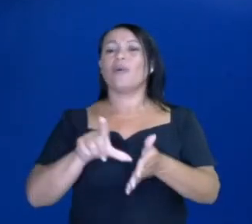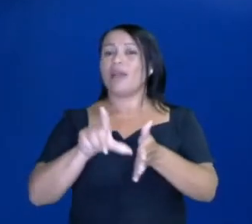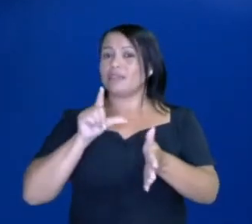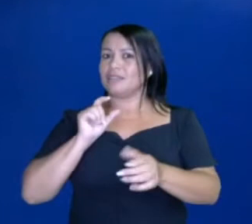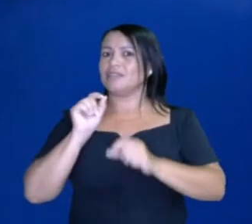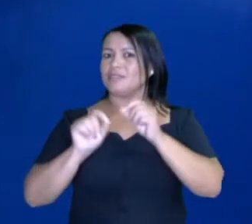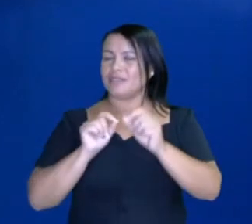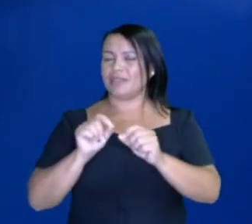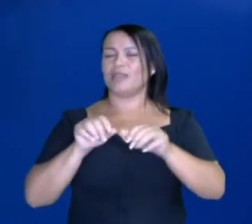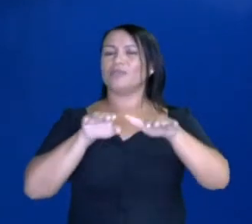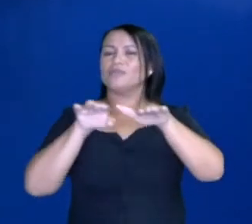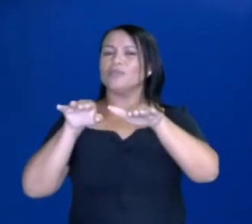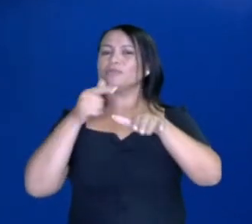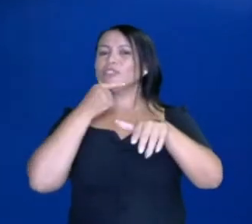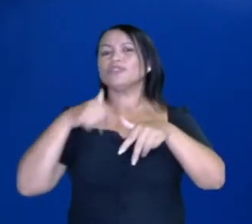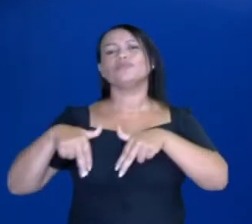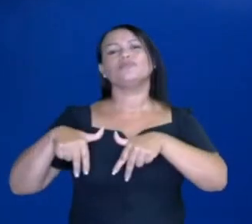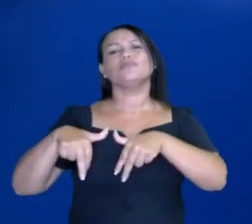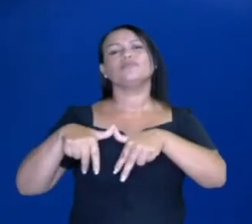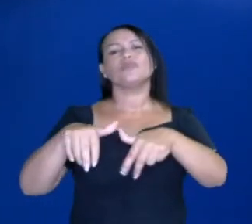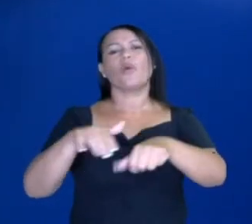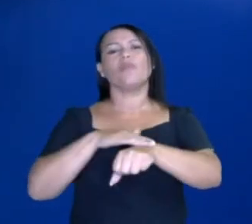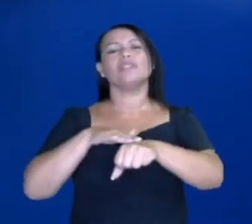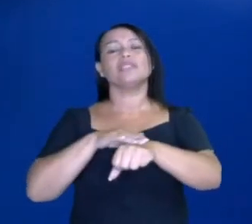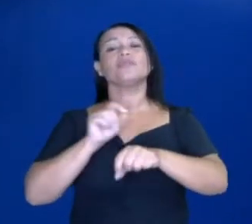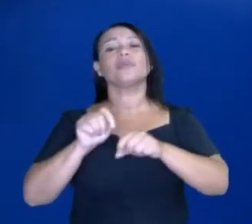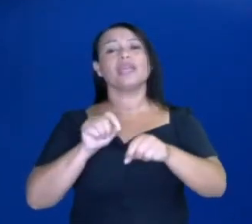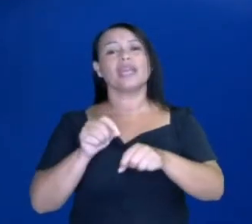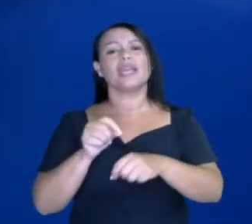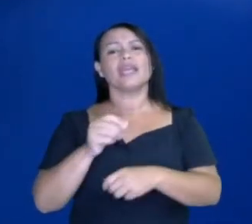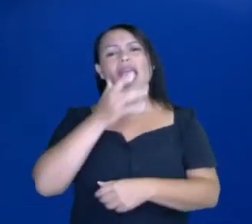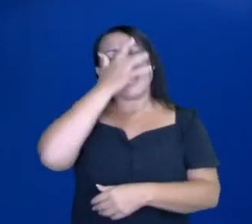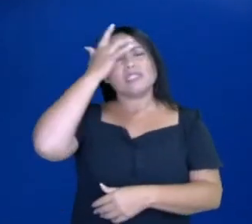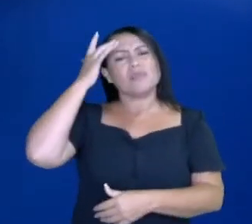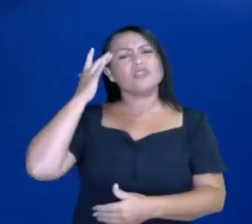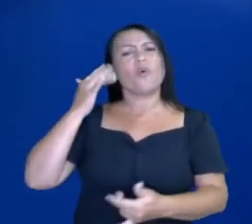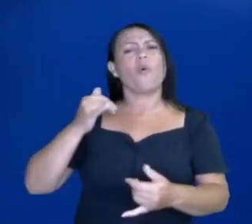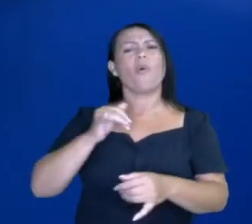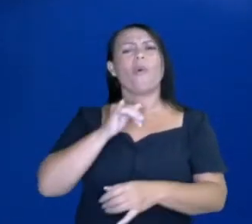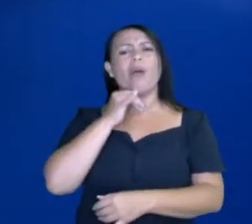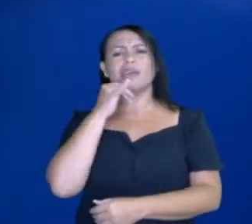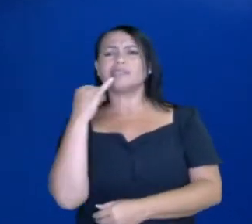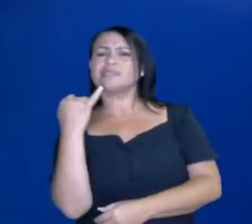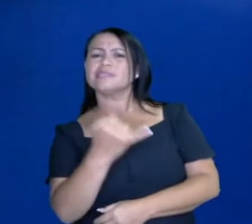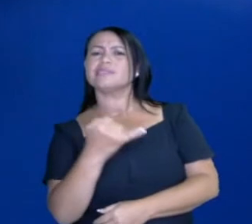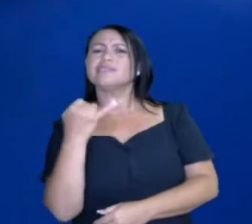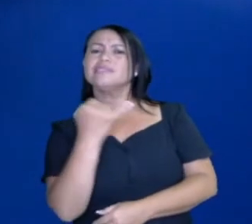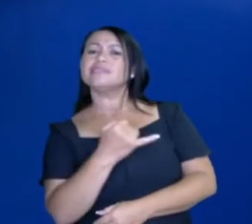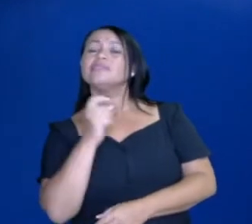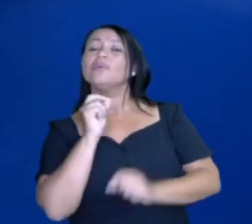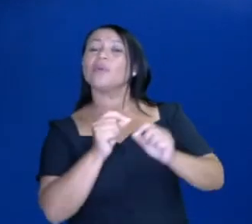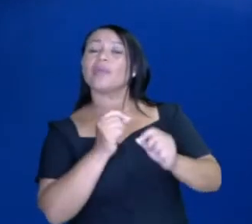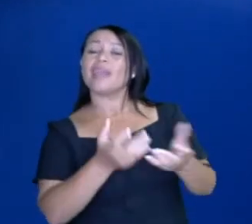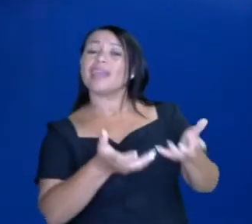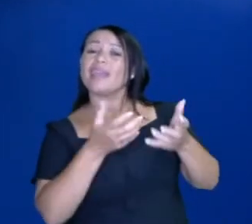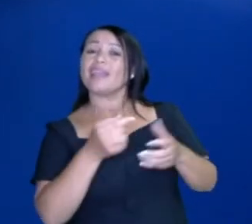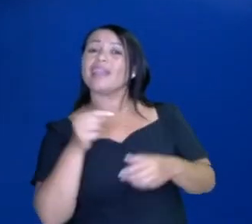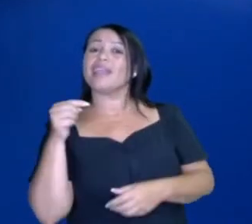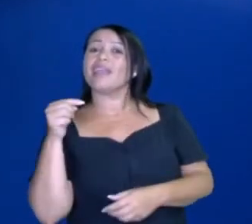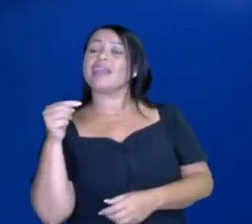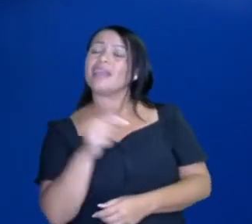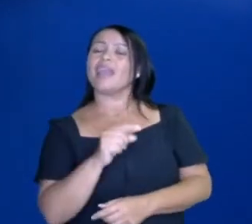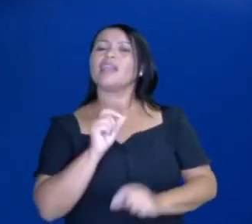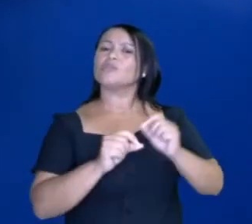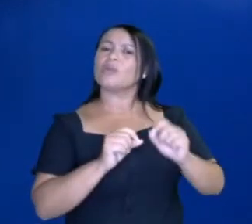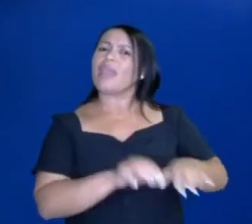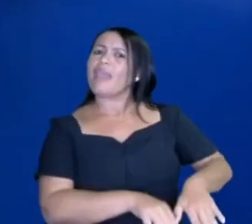falado anteriormente, né, e que as pessoas estão, de certa forma, estão querendo